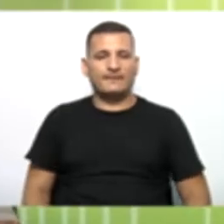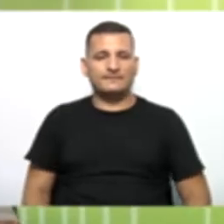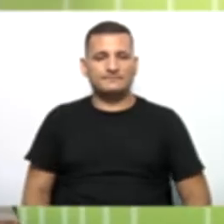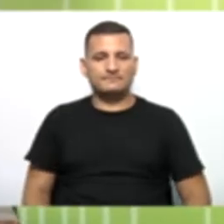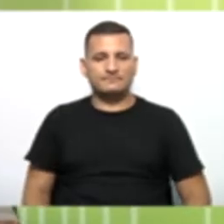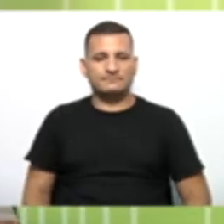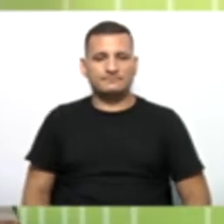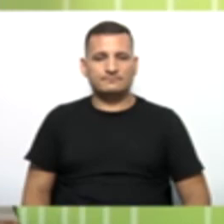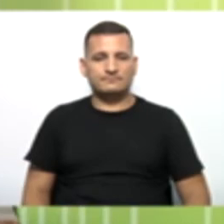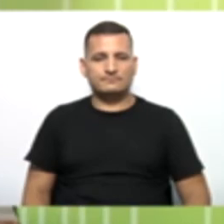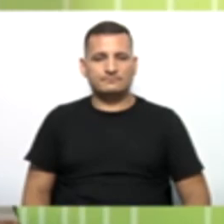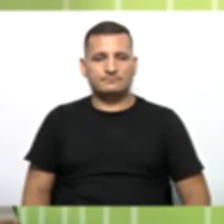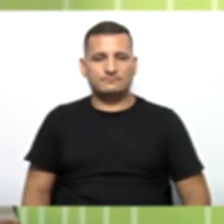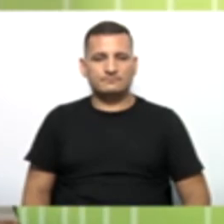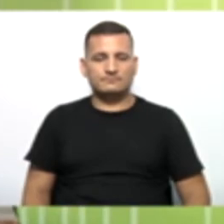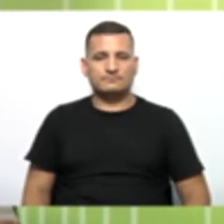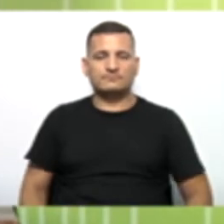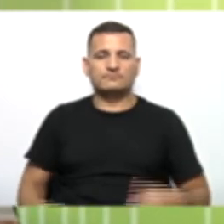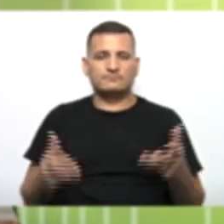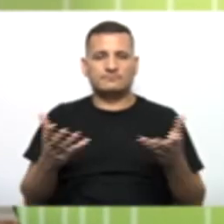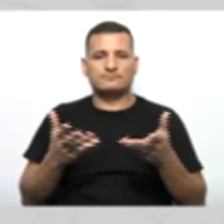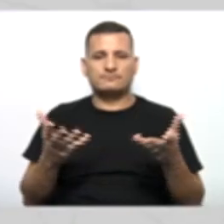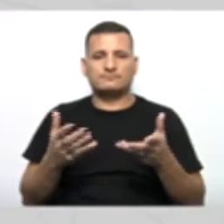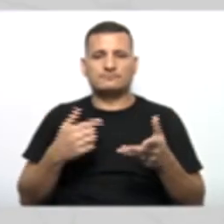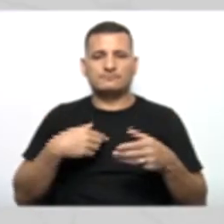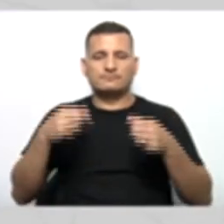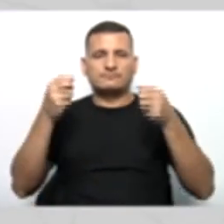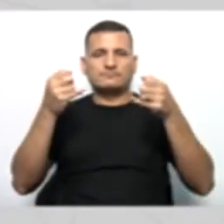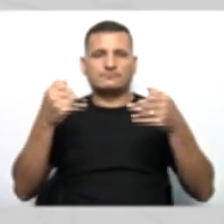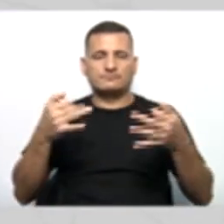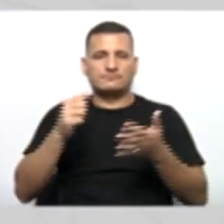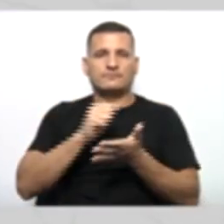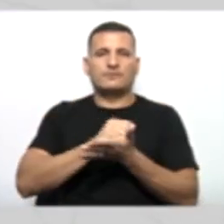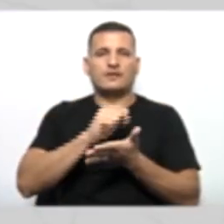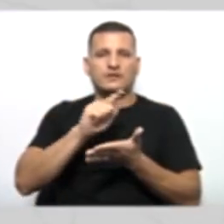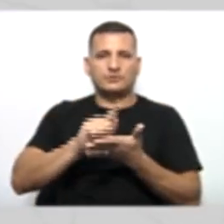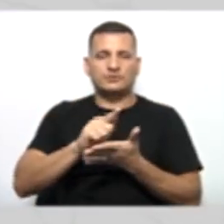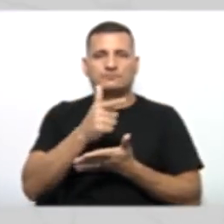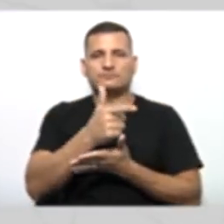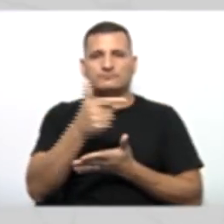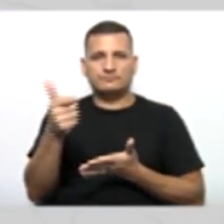Eu gostaria de falar um pouquinho mais sobre a Agenda 21.